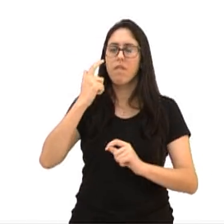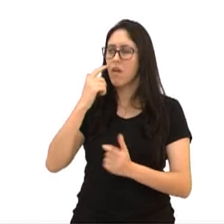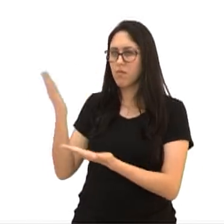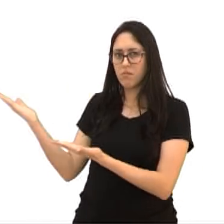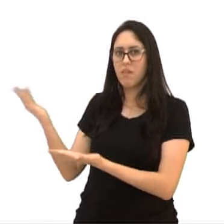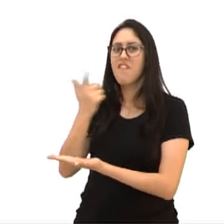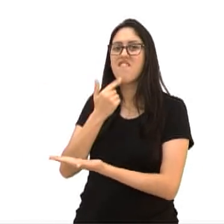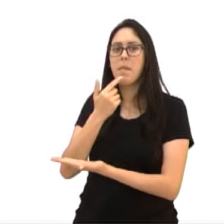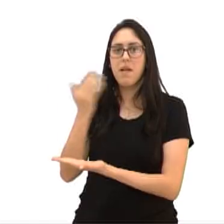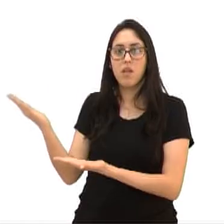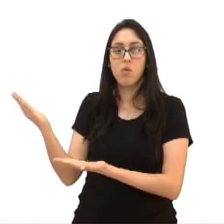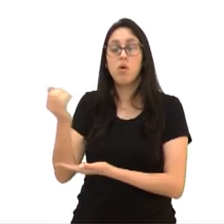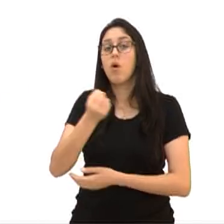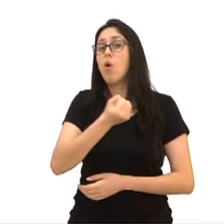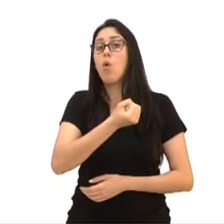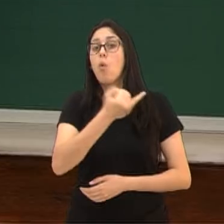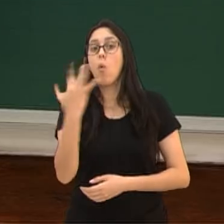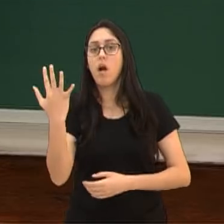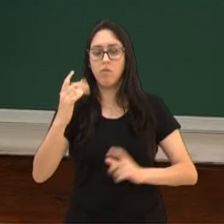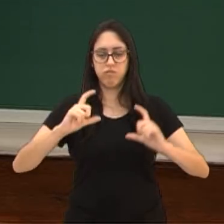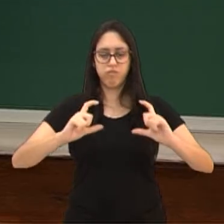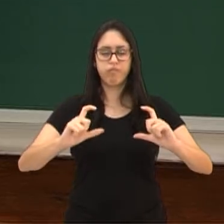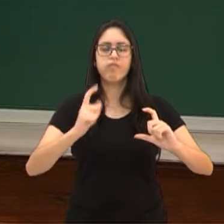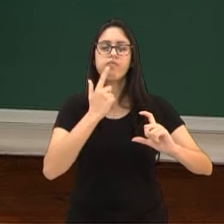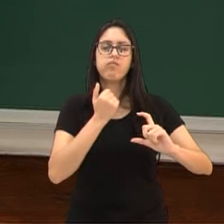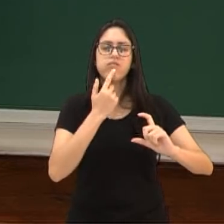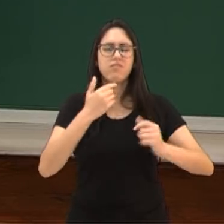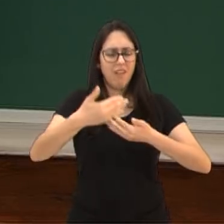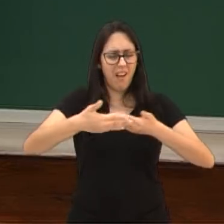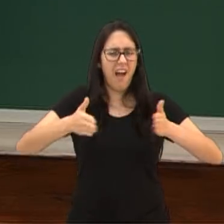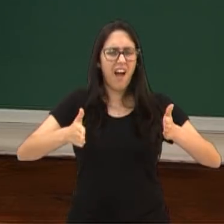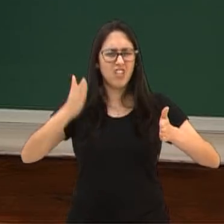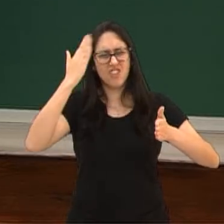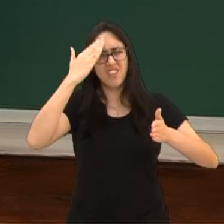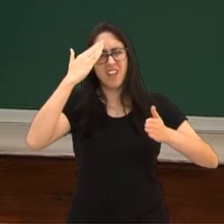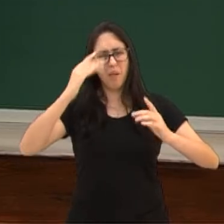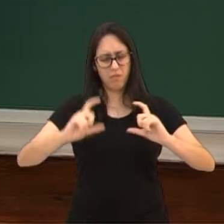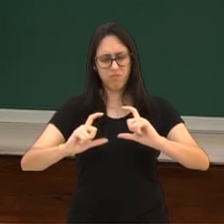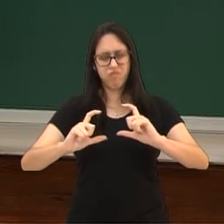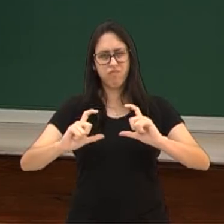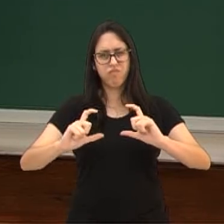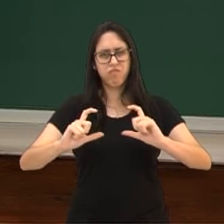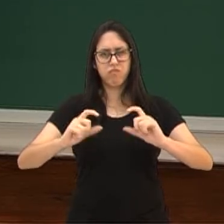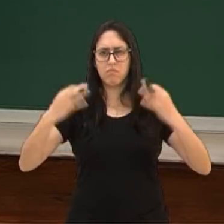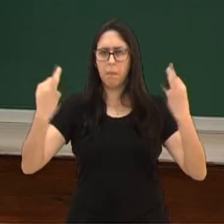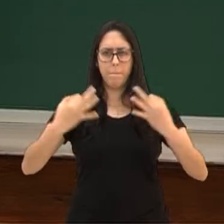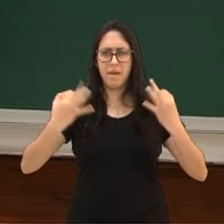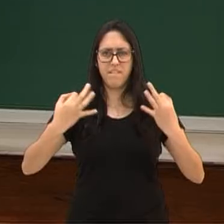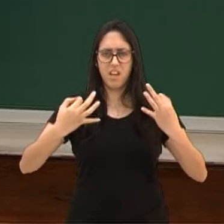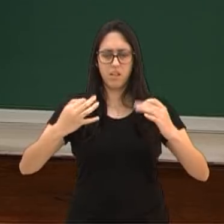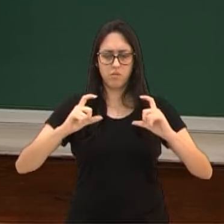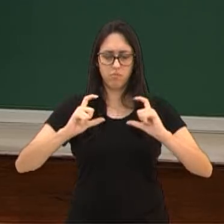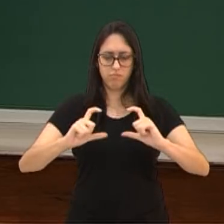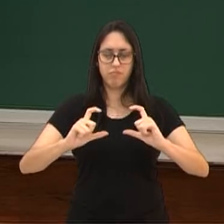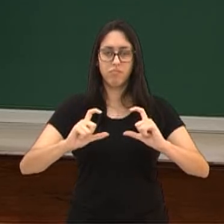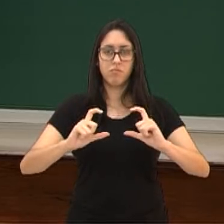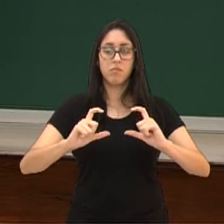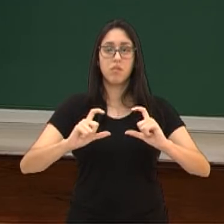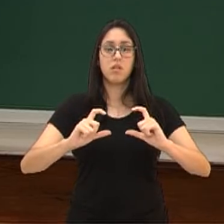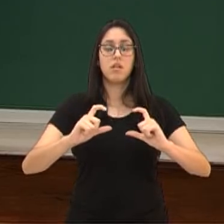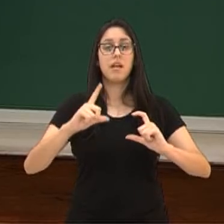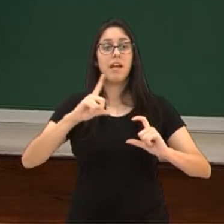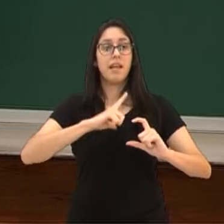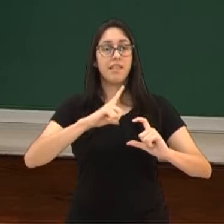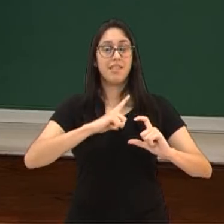um paralelepípedo retangular. Aquela caixinha básica nossa, certo? Toda retinha, toda certinha. E ela